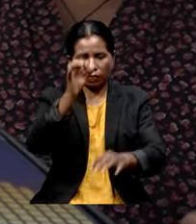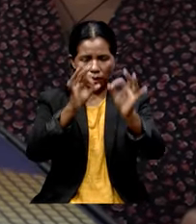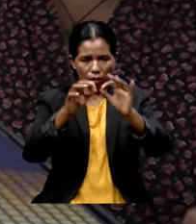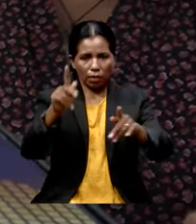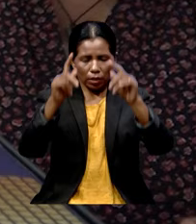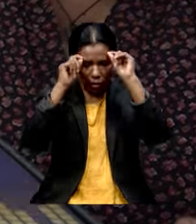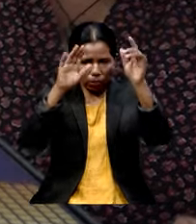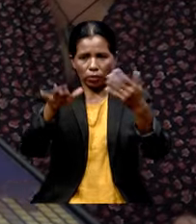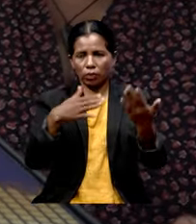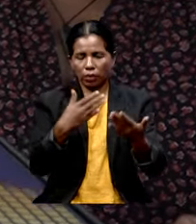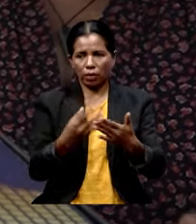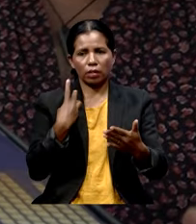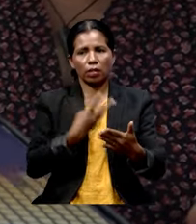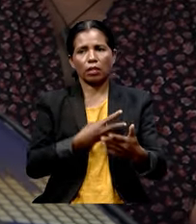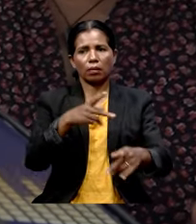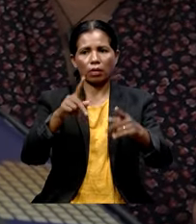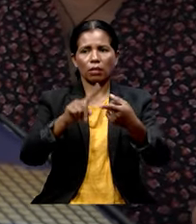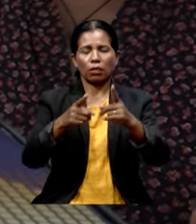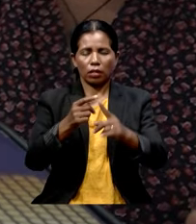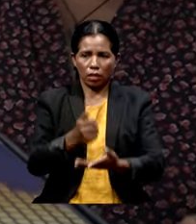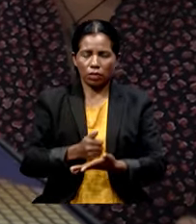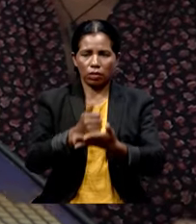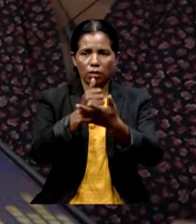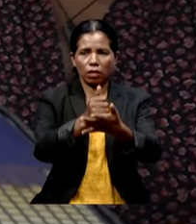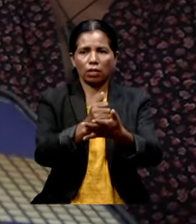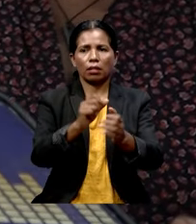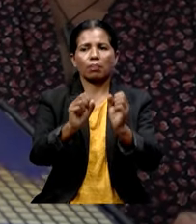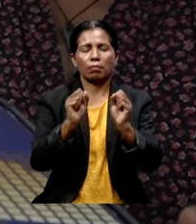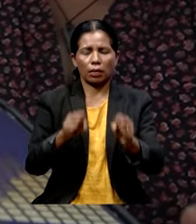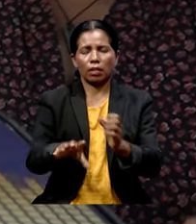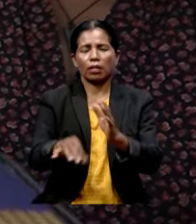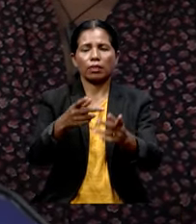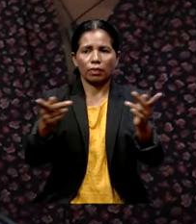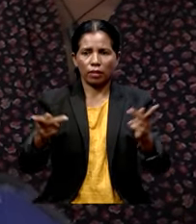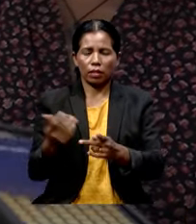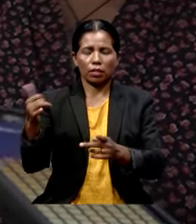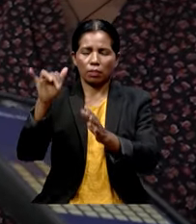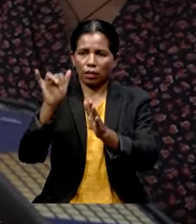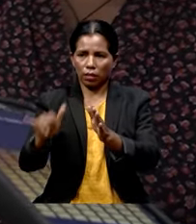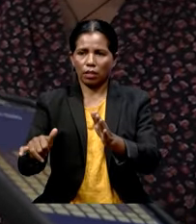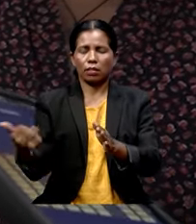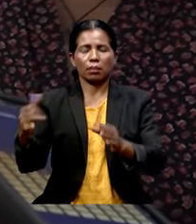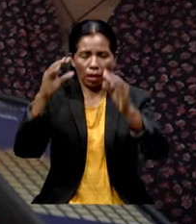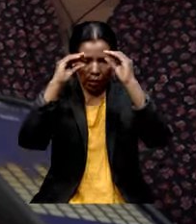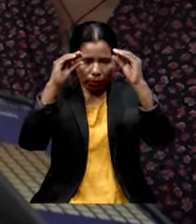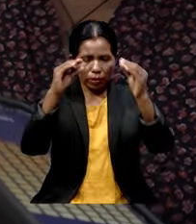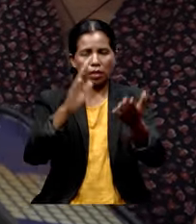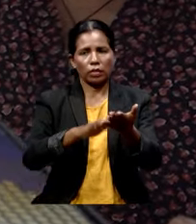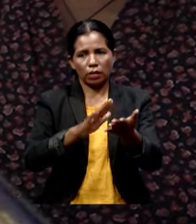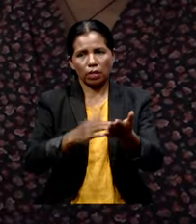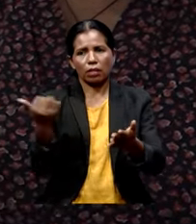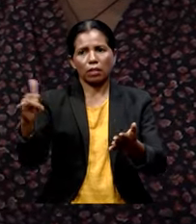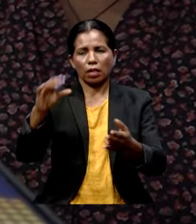on sira ita ni timor on malu se ajuda malu a tu ne bel hetam fatinha a tu sira bel hela no ne sira bel hanori escola tamba sira mais ba